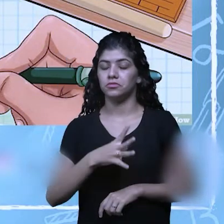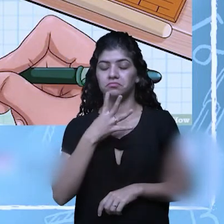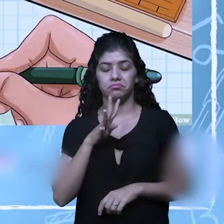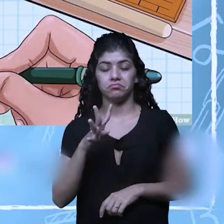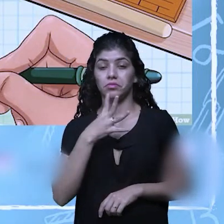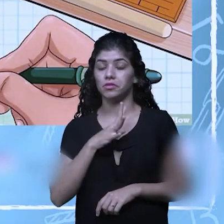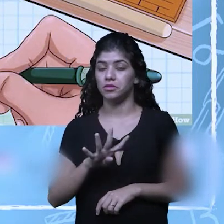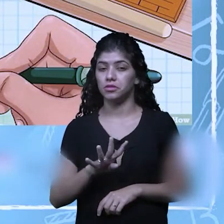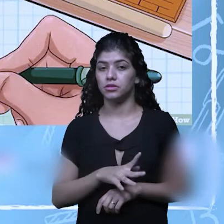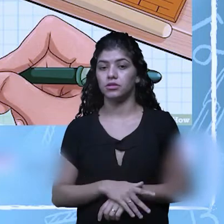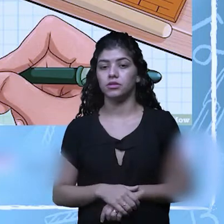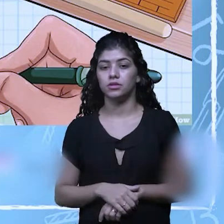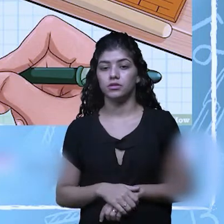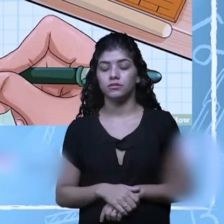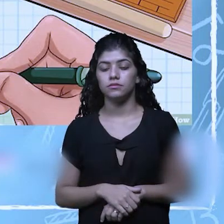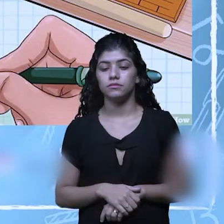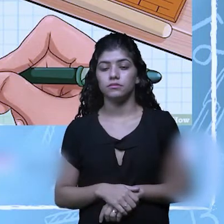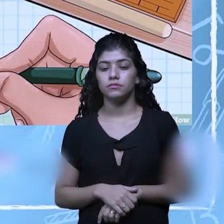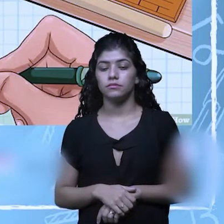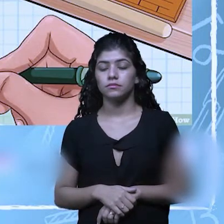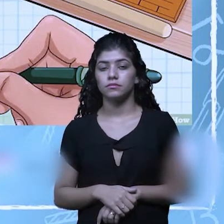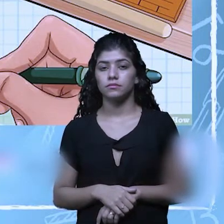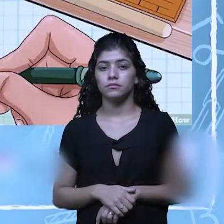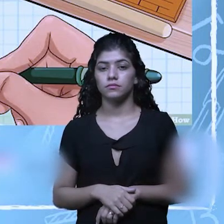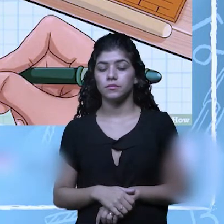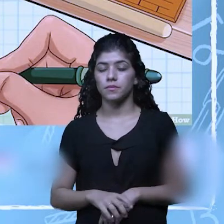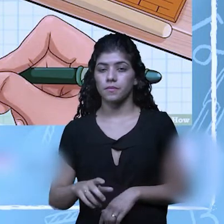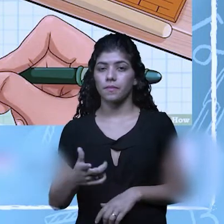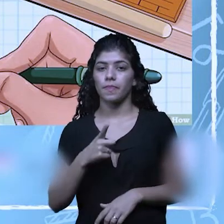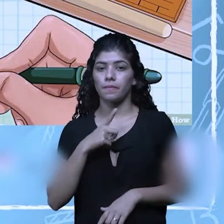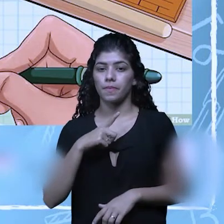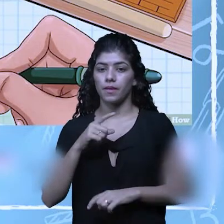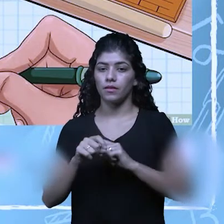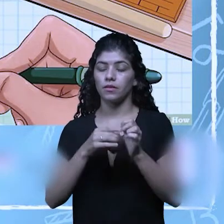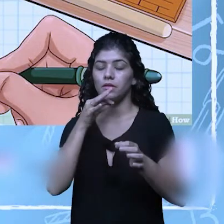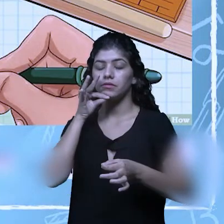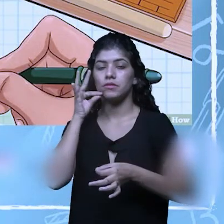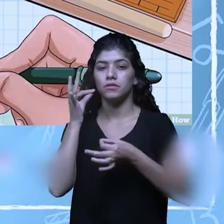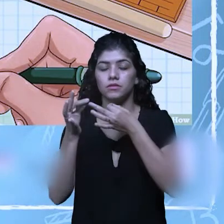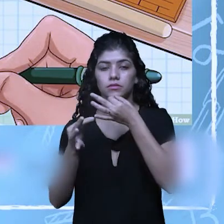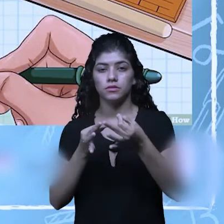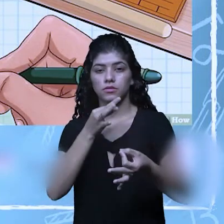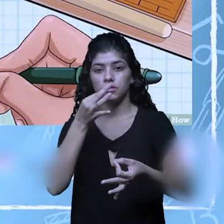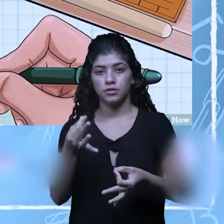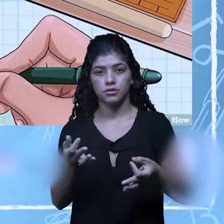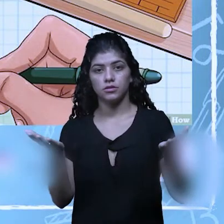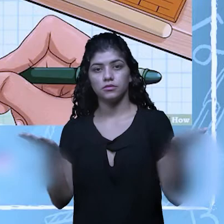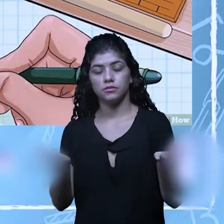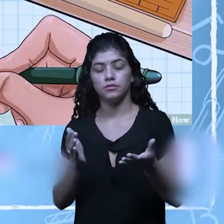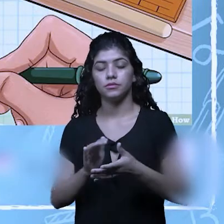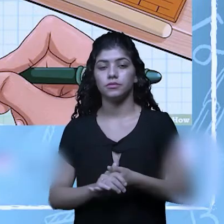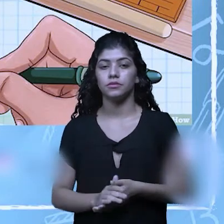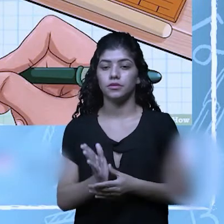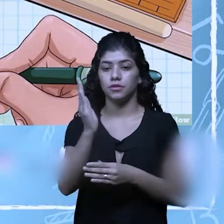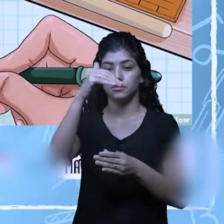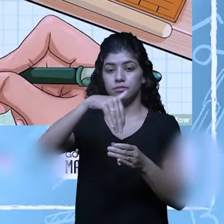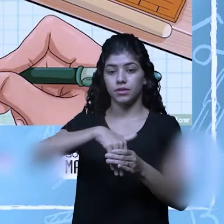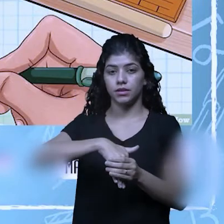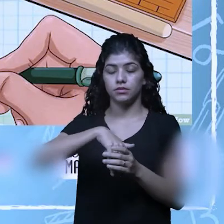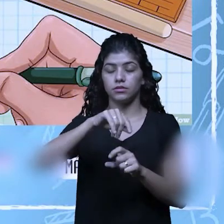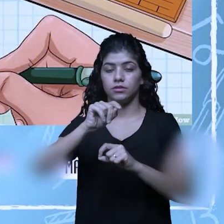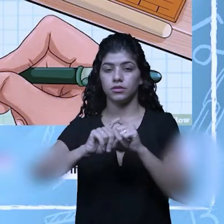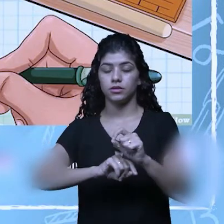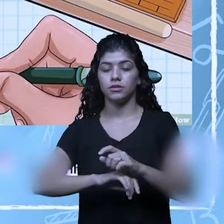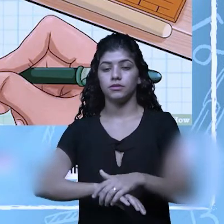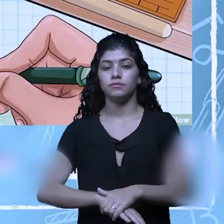valor desconhecido, um valor que você sugere que ele pode alternar dentro